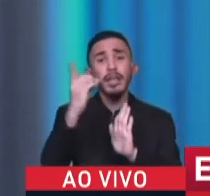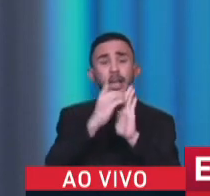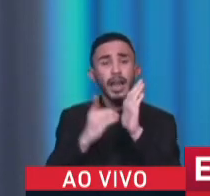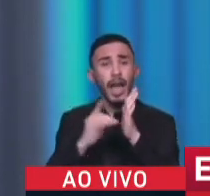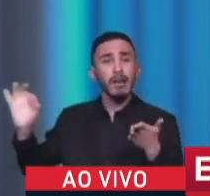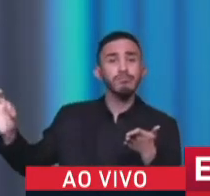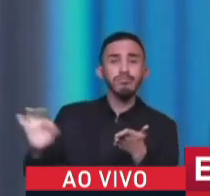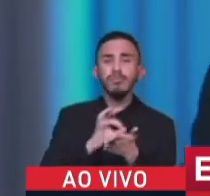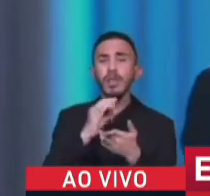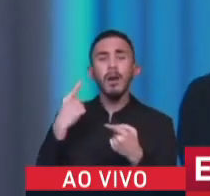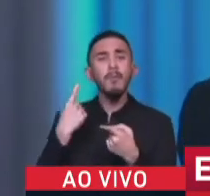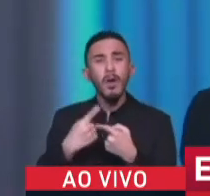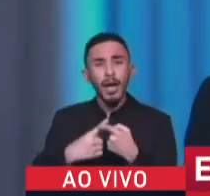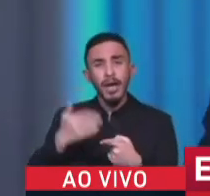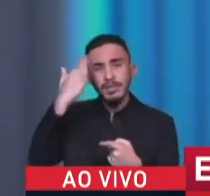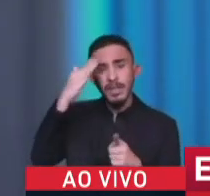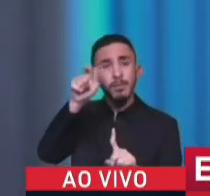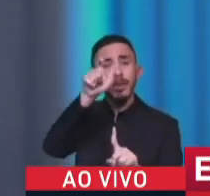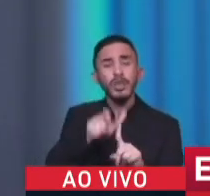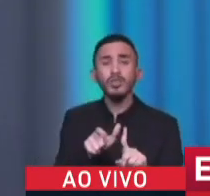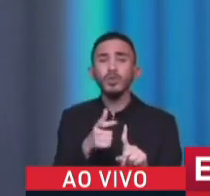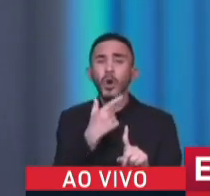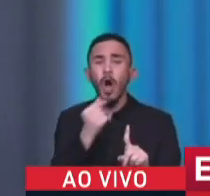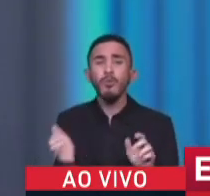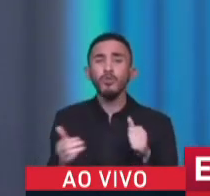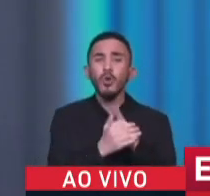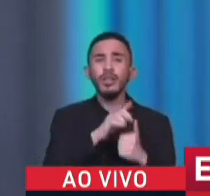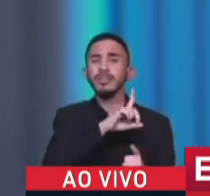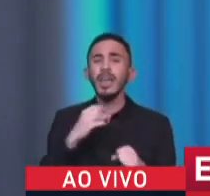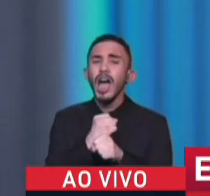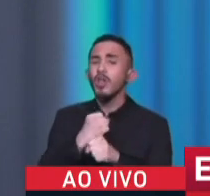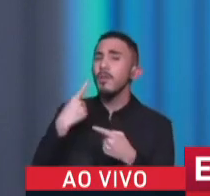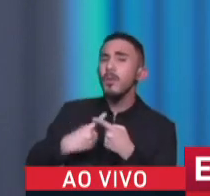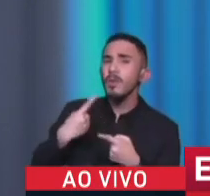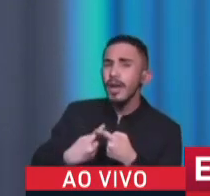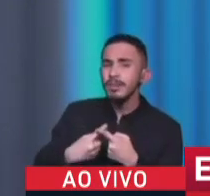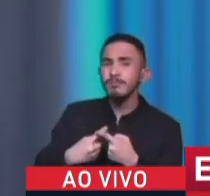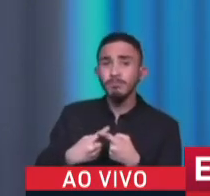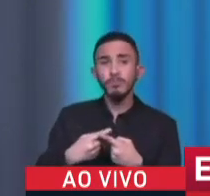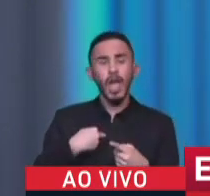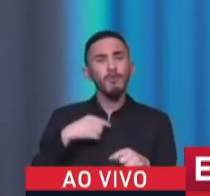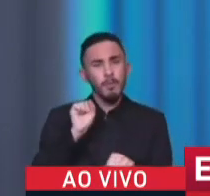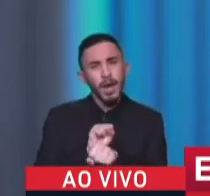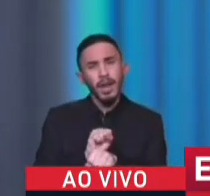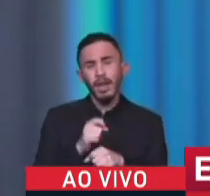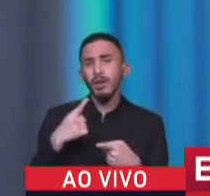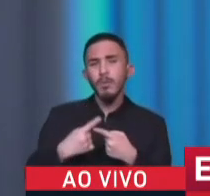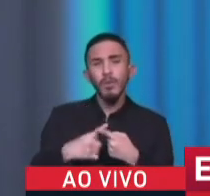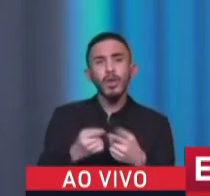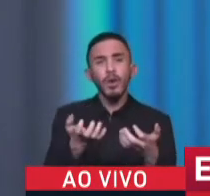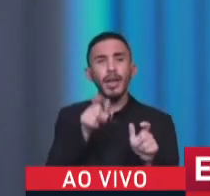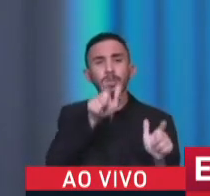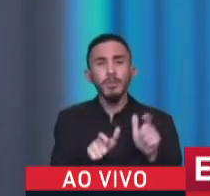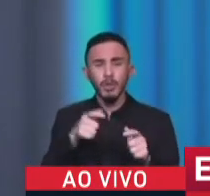imprensa onde você tem, e aí não é uma crítica, Amanda, mas são 20 mil Amandas para um